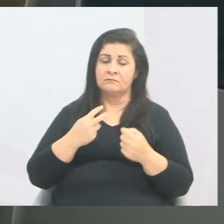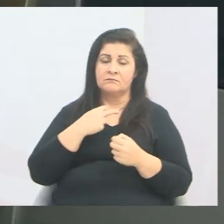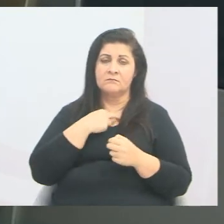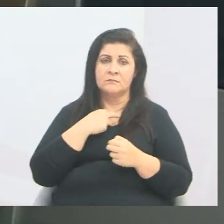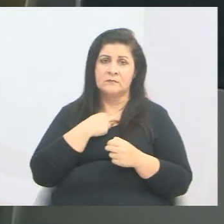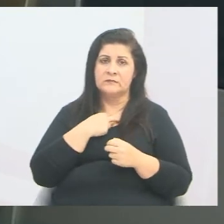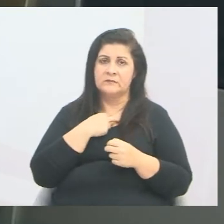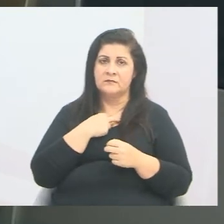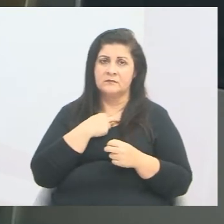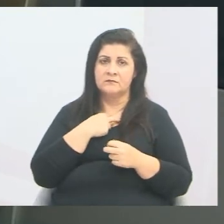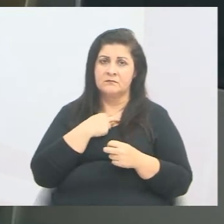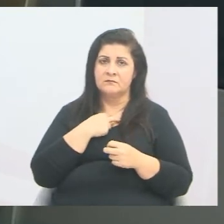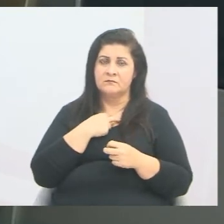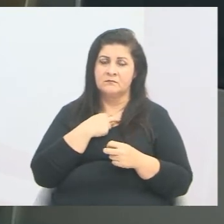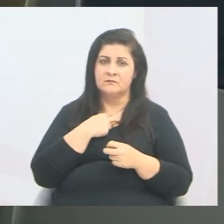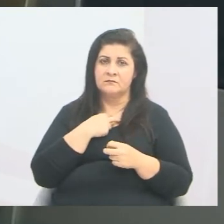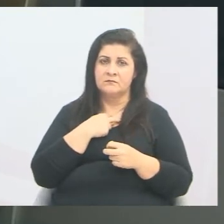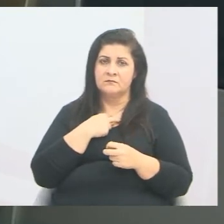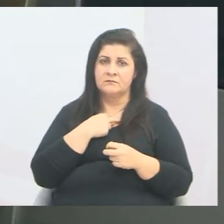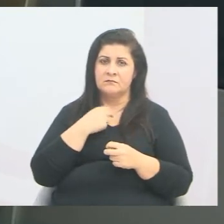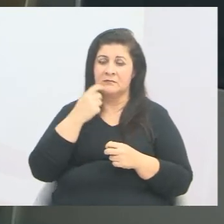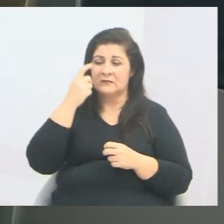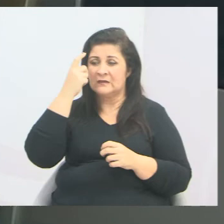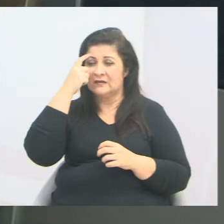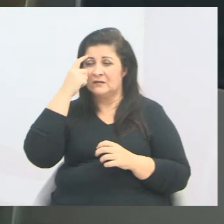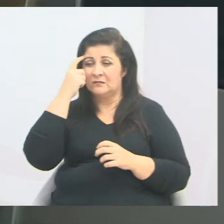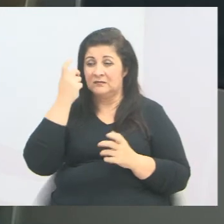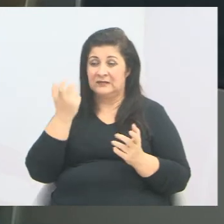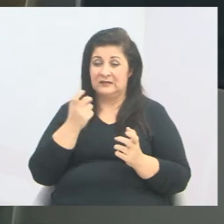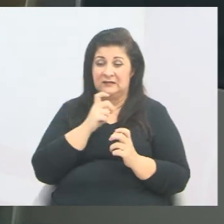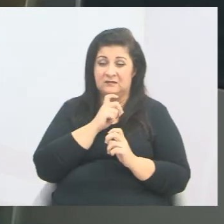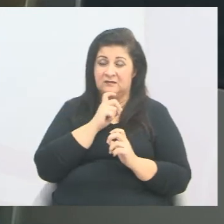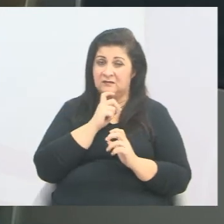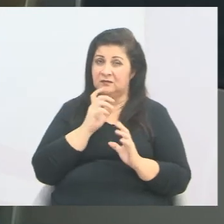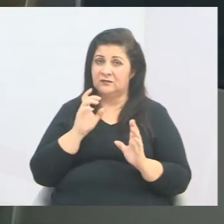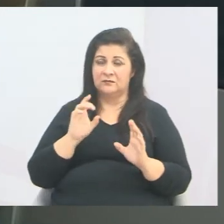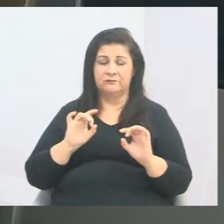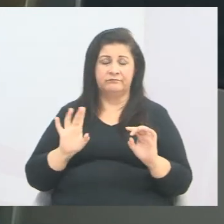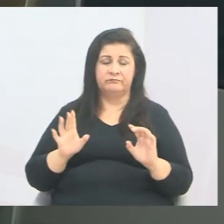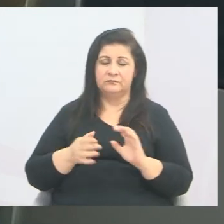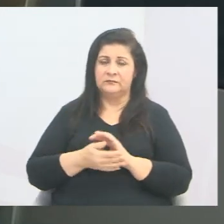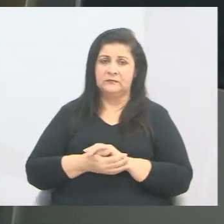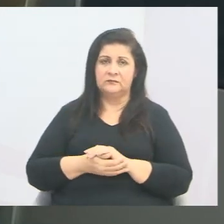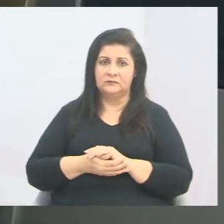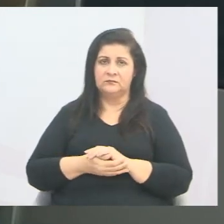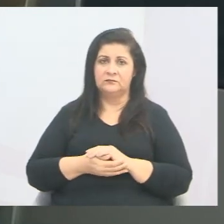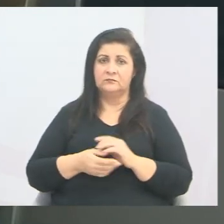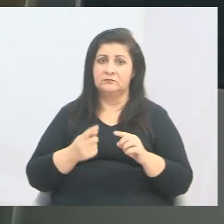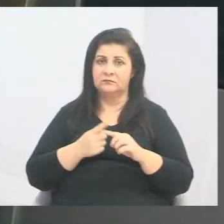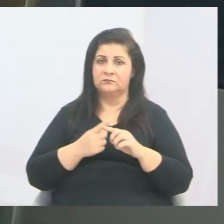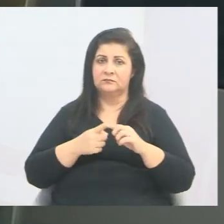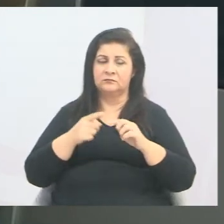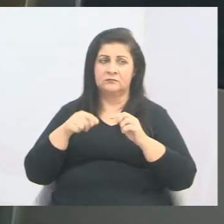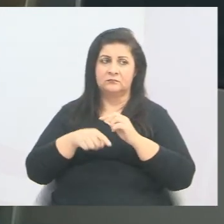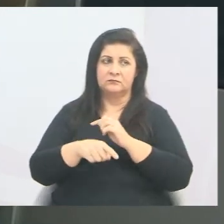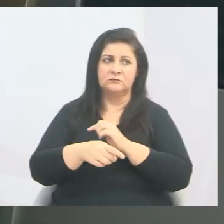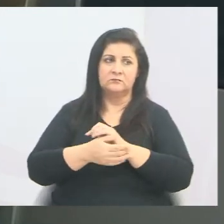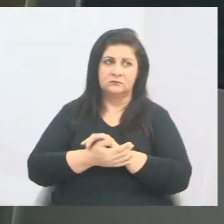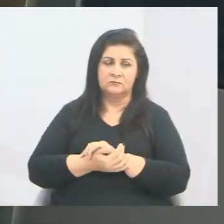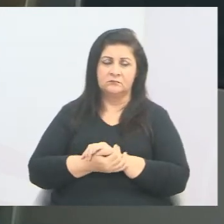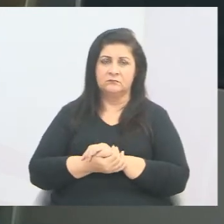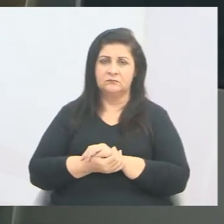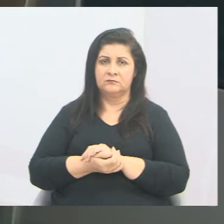ter um raciocínio frio e lógico somente na questão, porque é mais profundo. Por isso que eu concilio com a